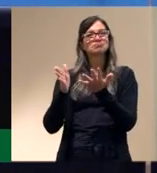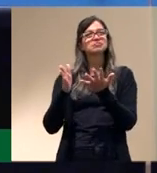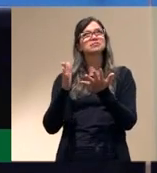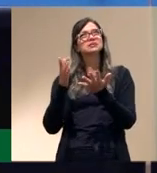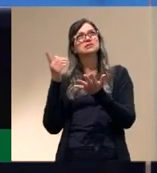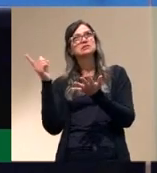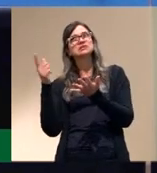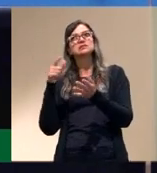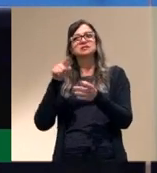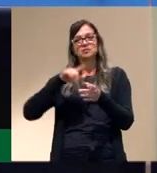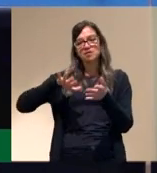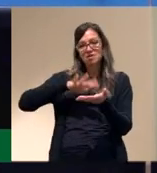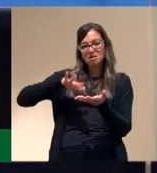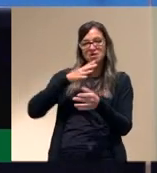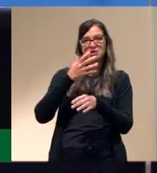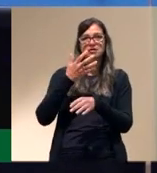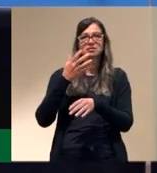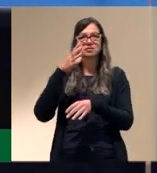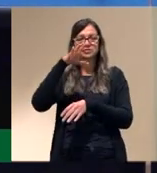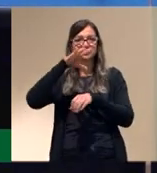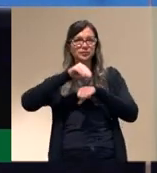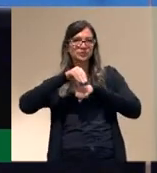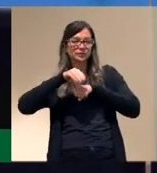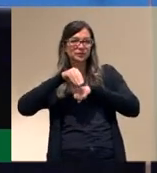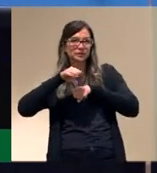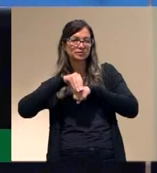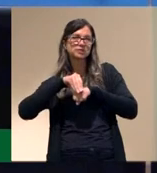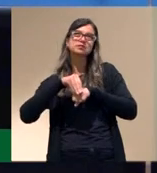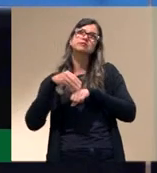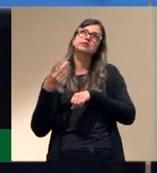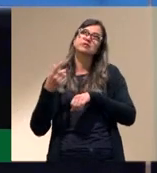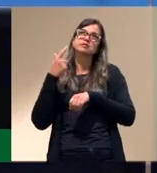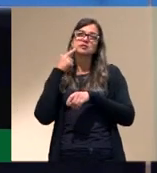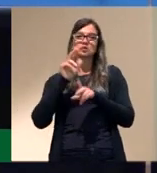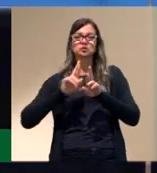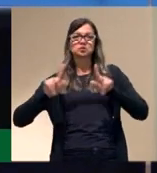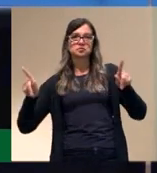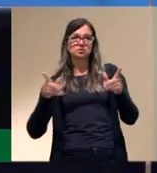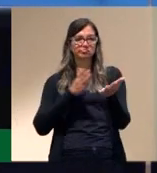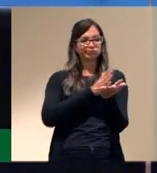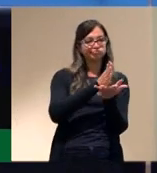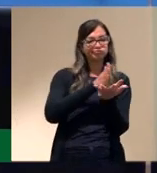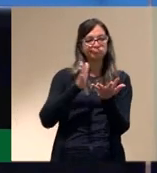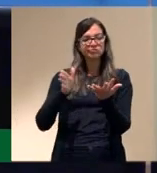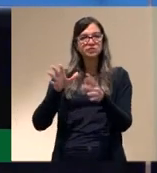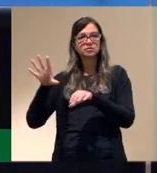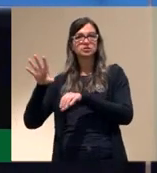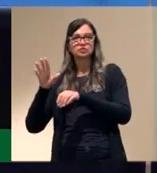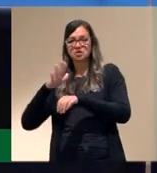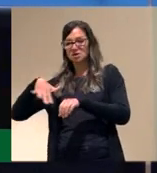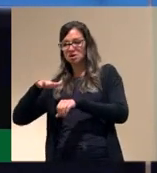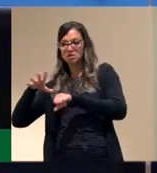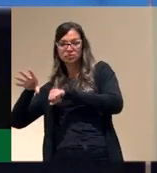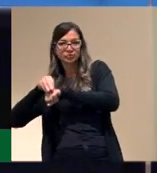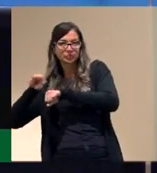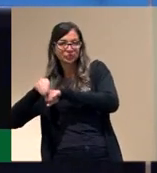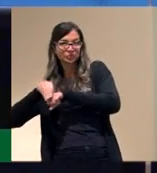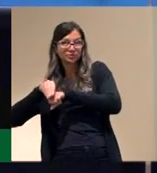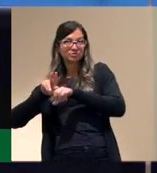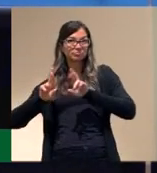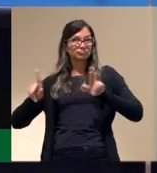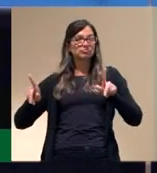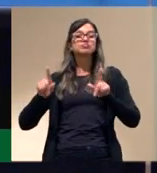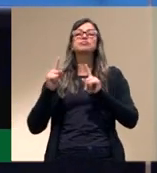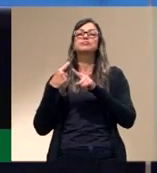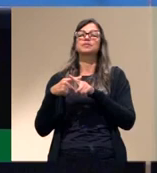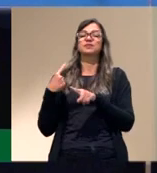área de conhecimento. Qual é a diferença do eixo e de área de conhecimento? A diferença é que o eixo ele deve ser